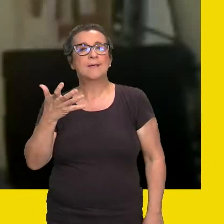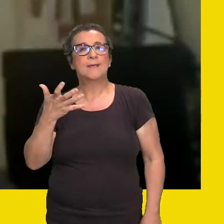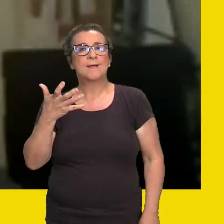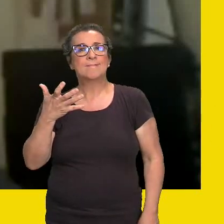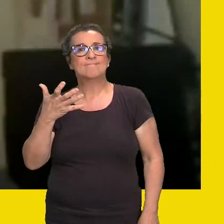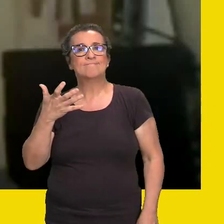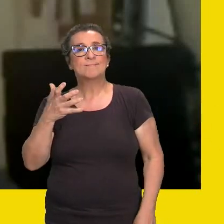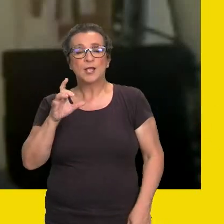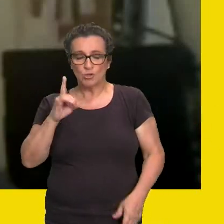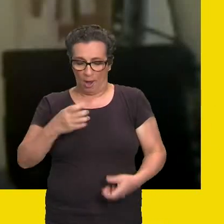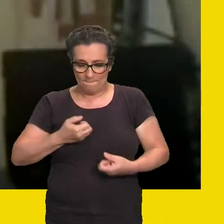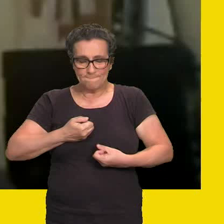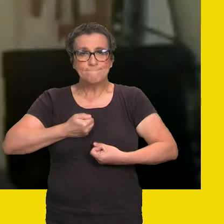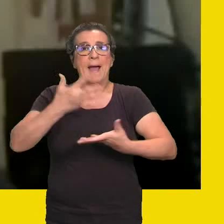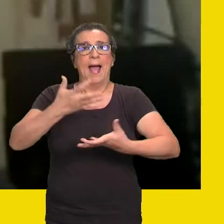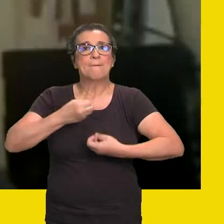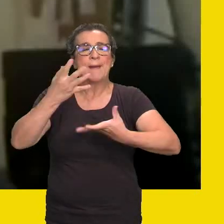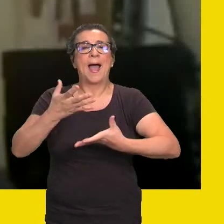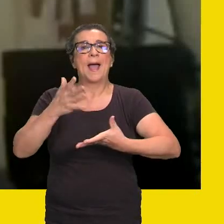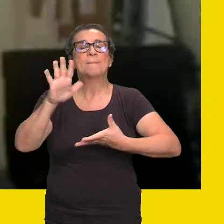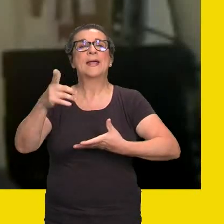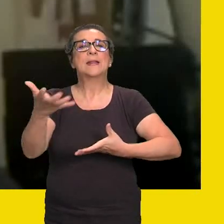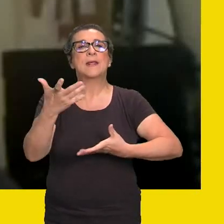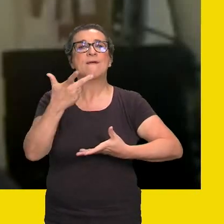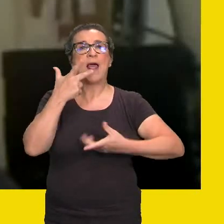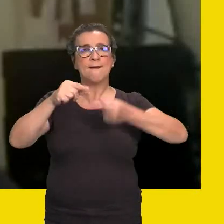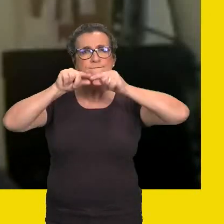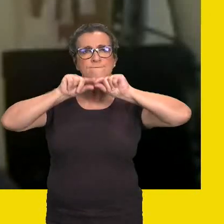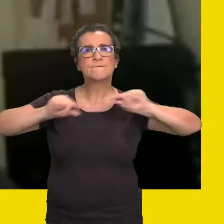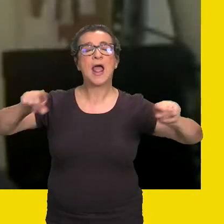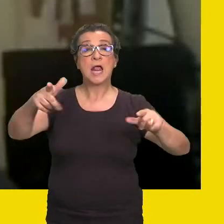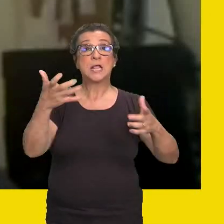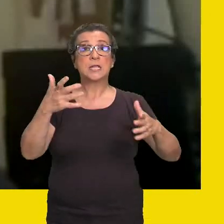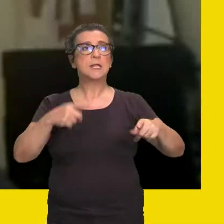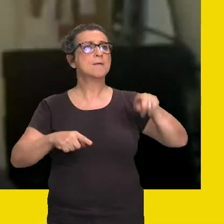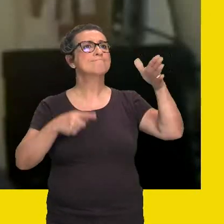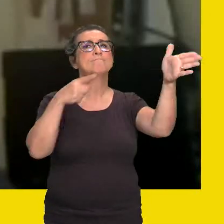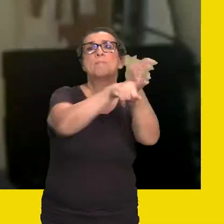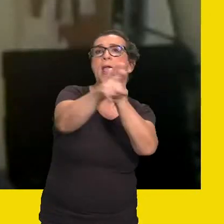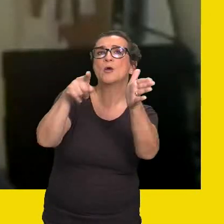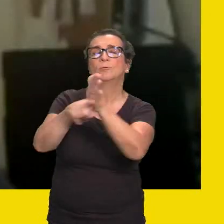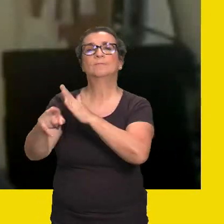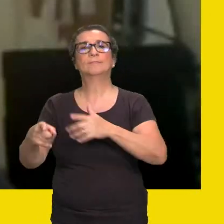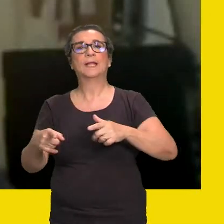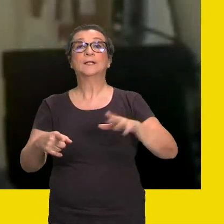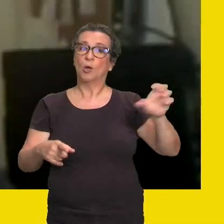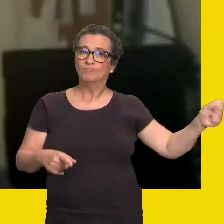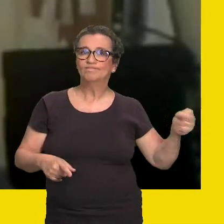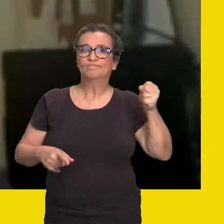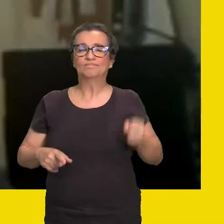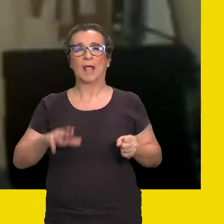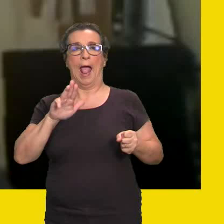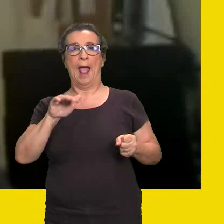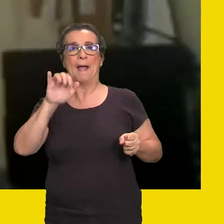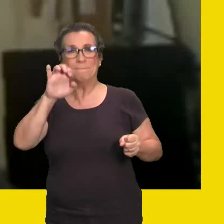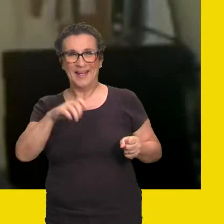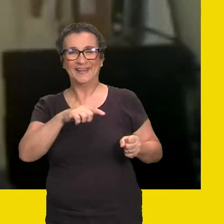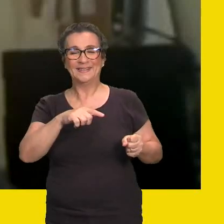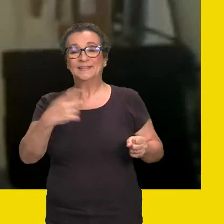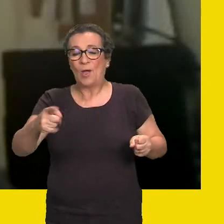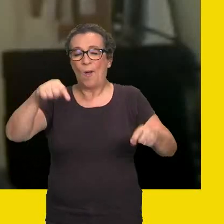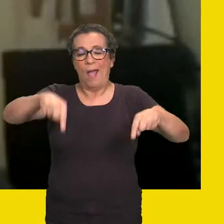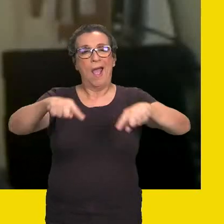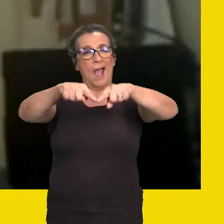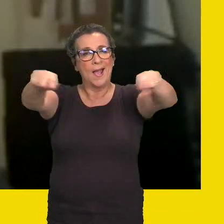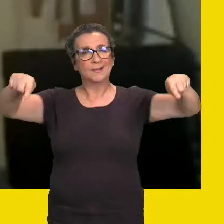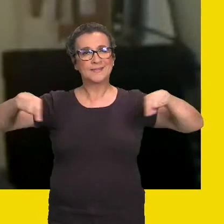com palavras, ele queria falar frases, ele queria perguntar para os colegas. Então, esse momento, fazer da sala de